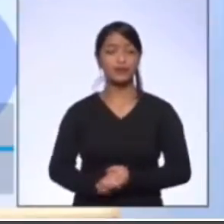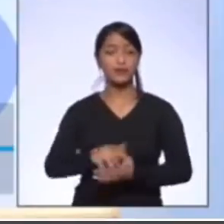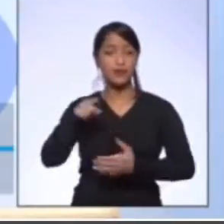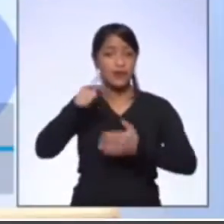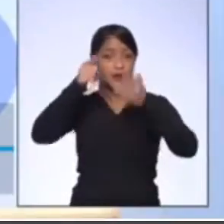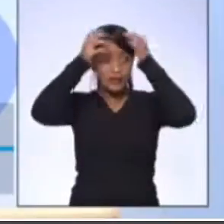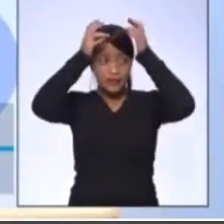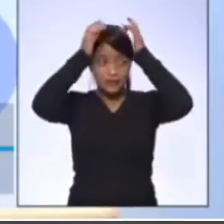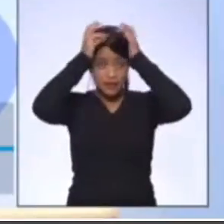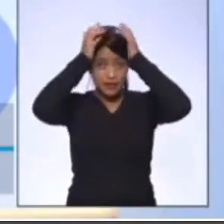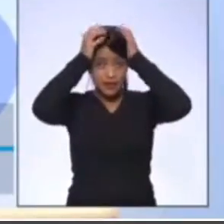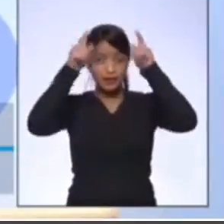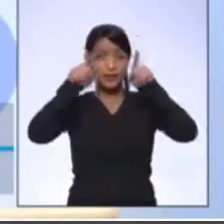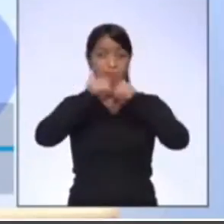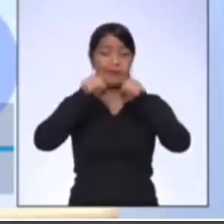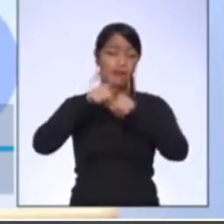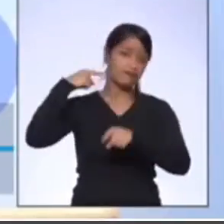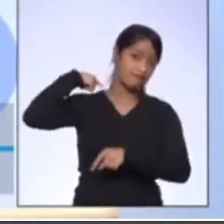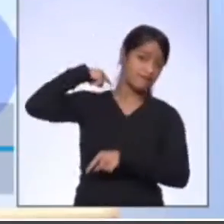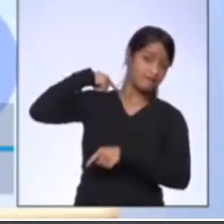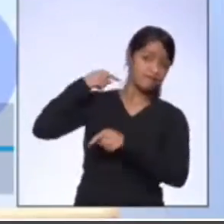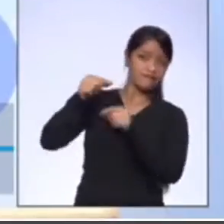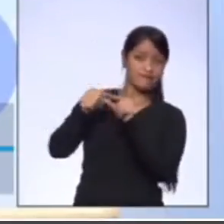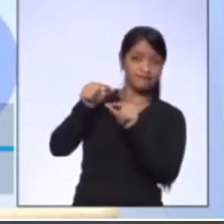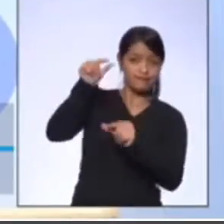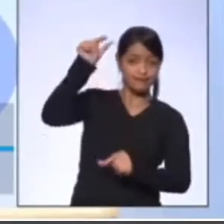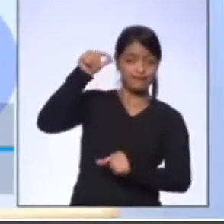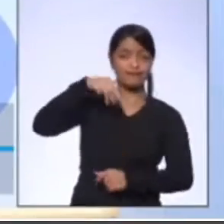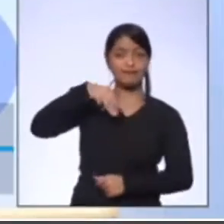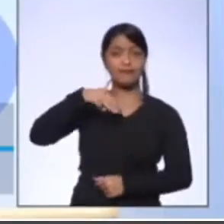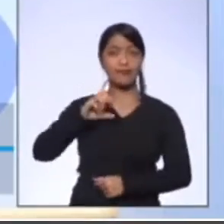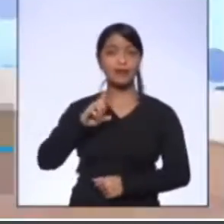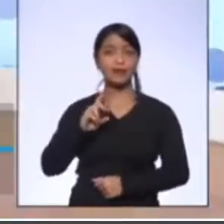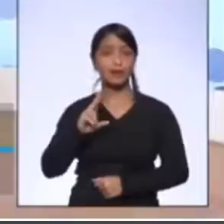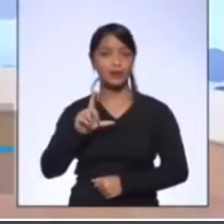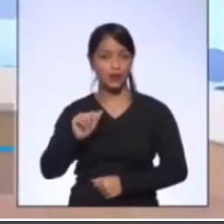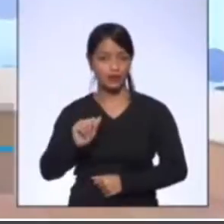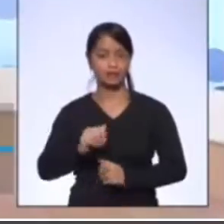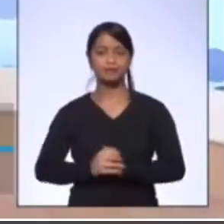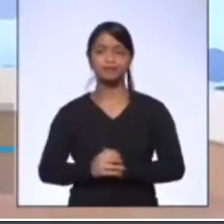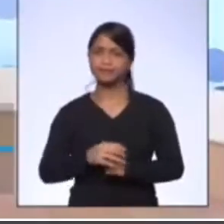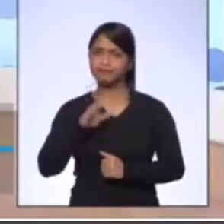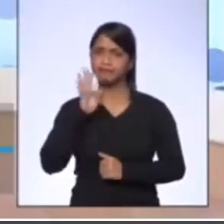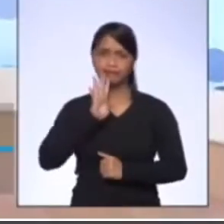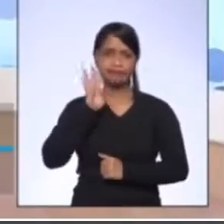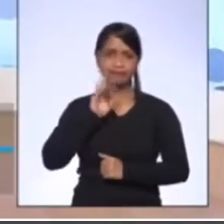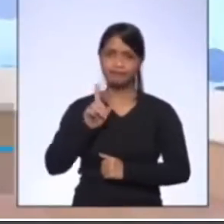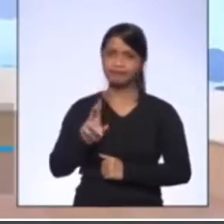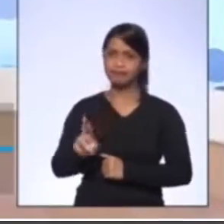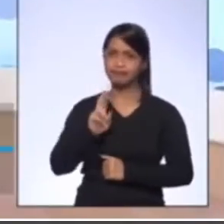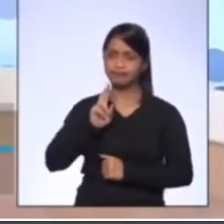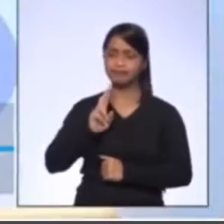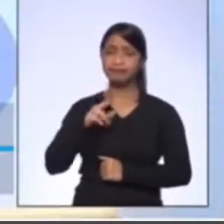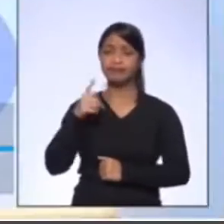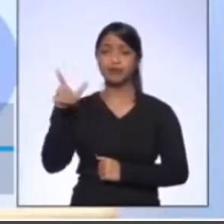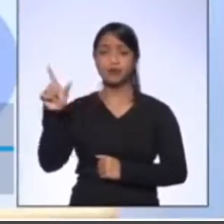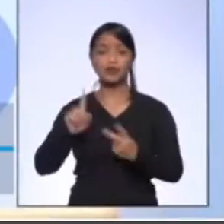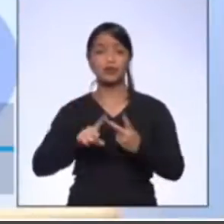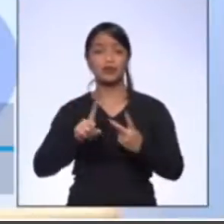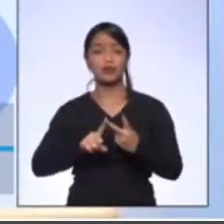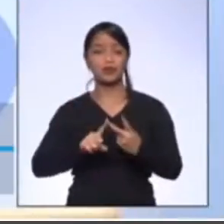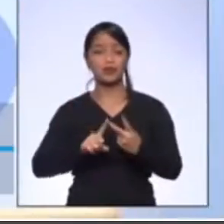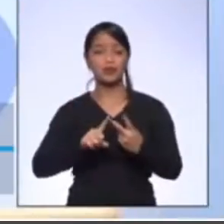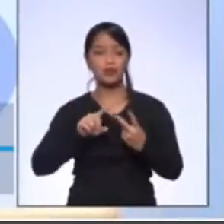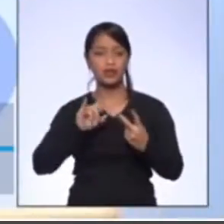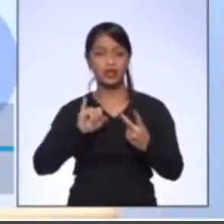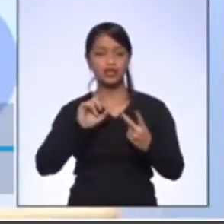cérebro e medula espinhal é bem legal essa resposta né professor não tem aqui ide ide mari